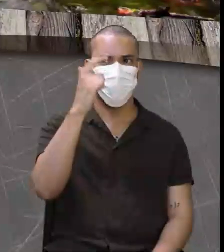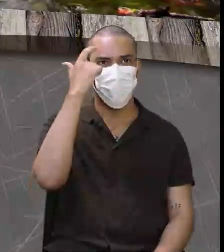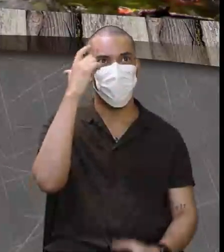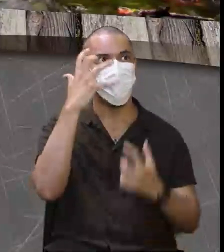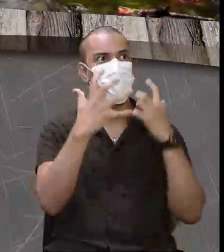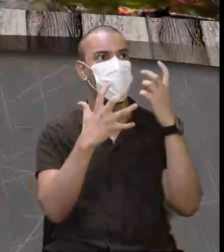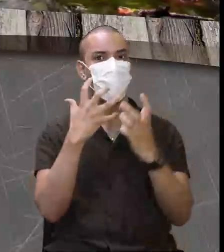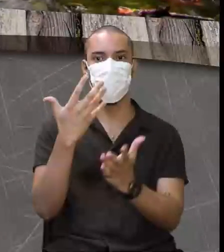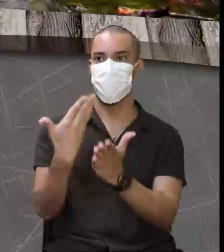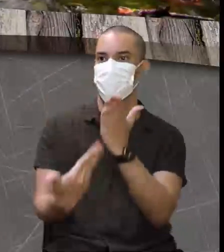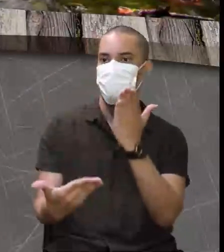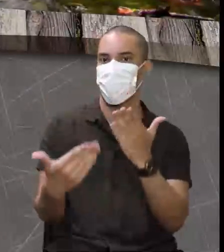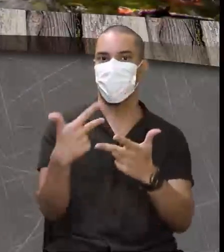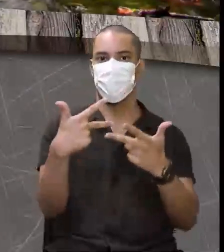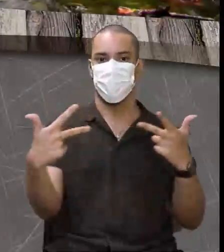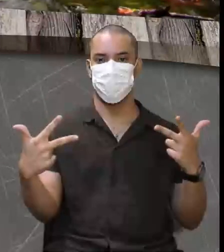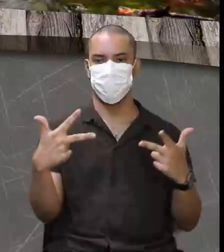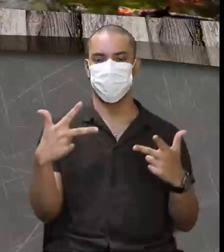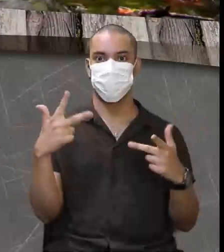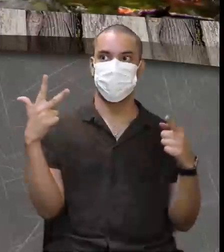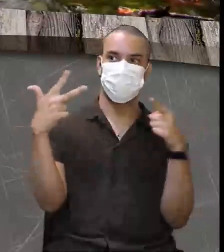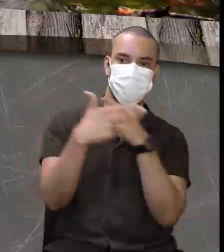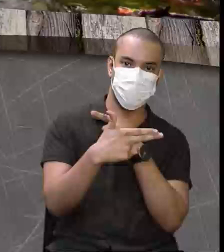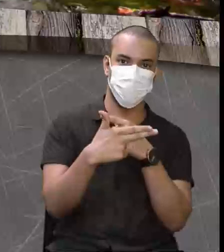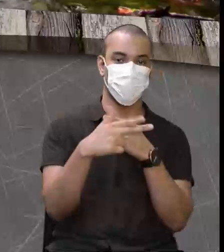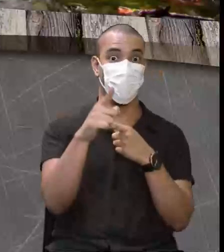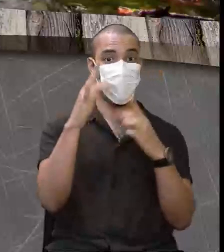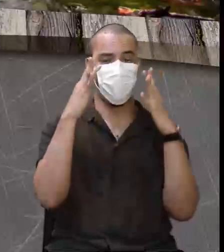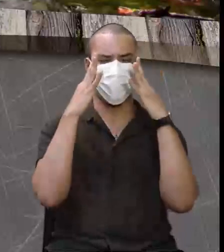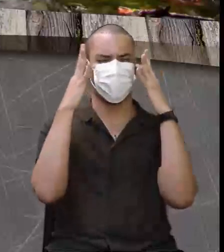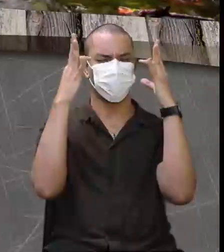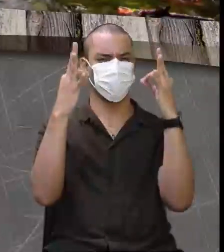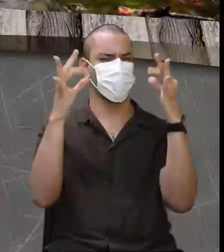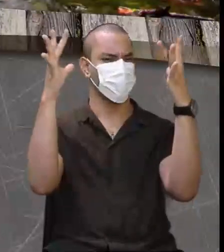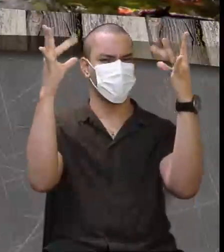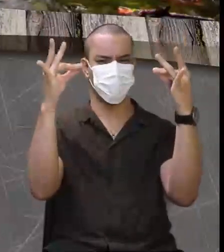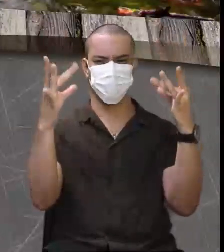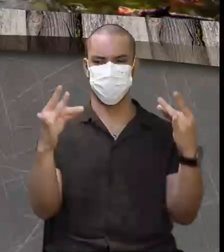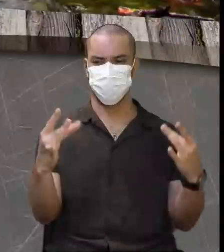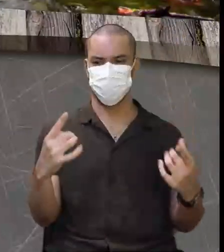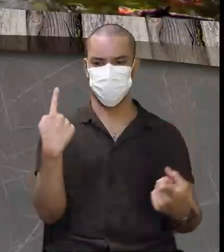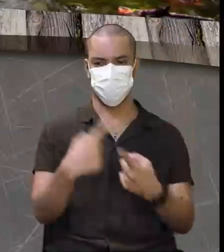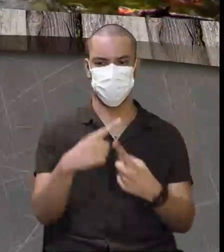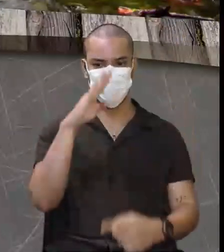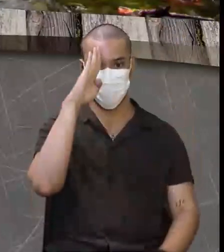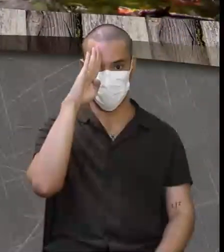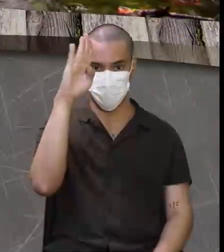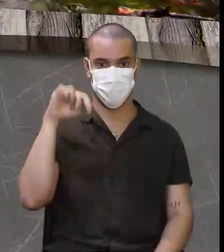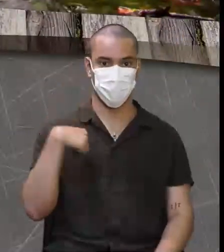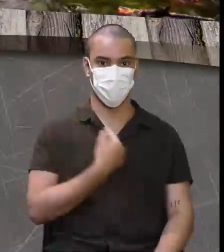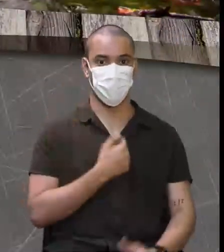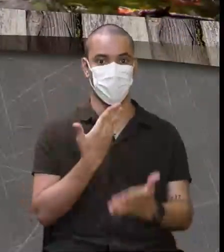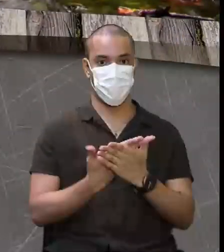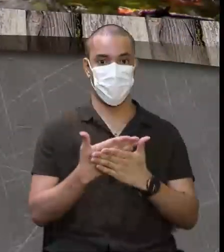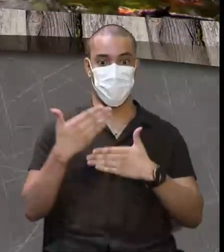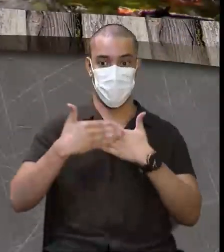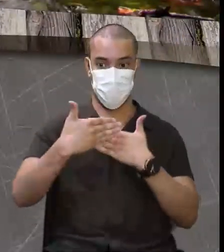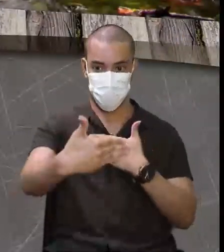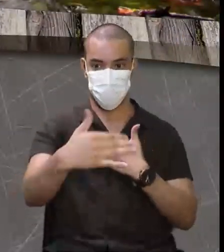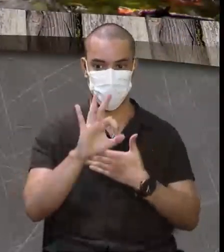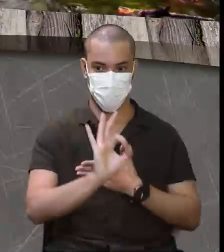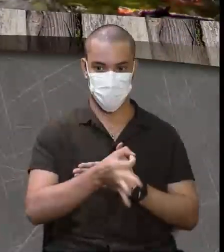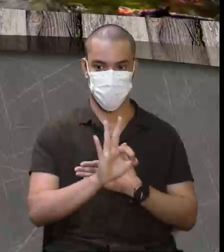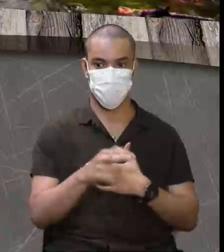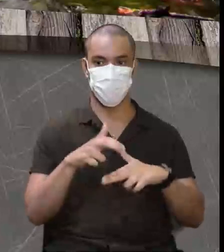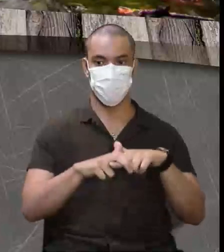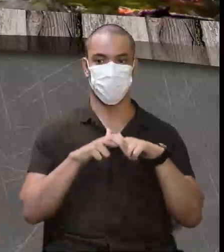né, distraiu, você prestar atenção agora, porque esses conceitos são fundamentais para as nossas próximas aulas, tá